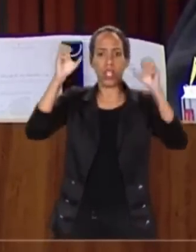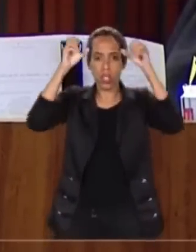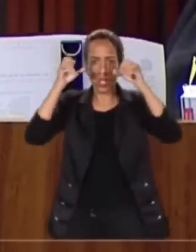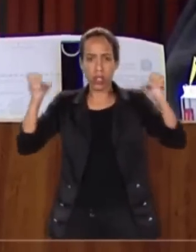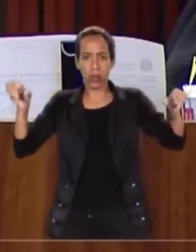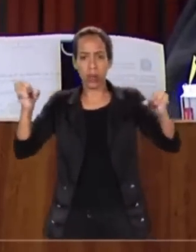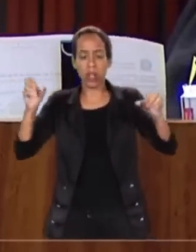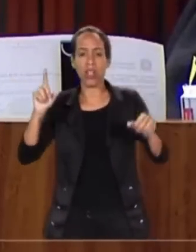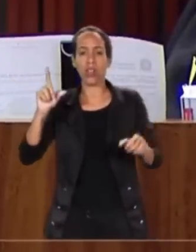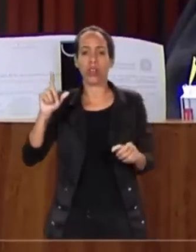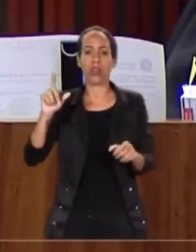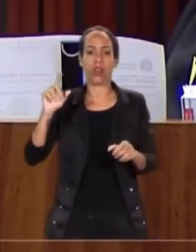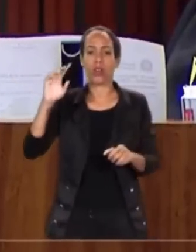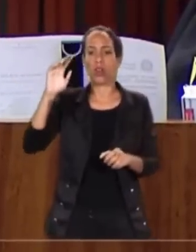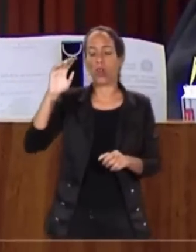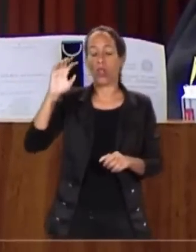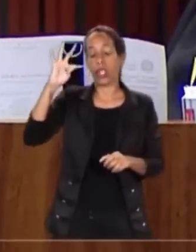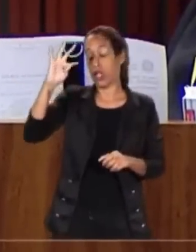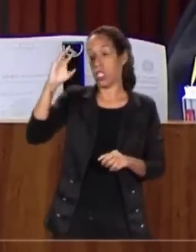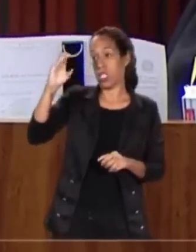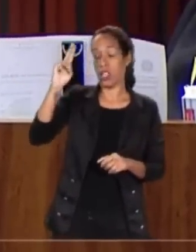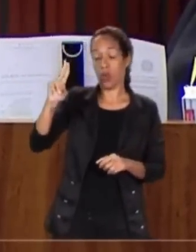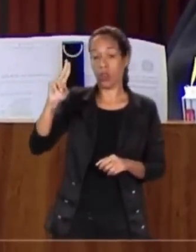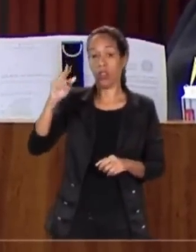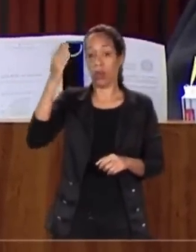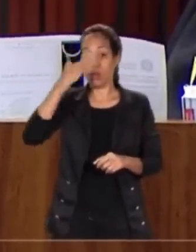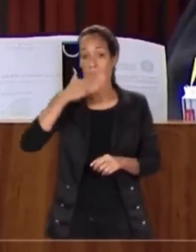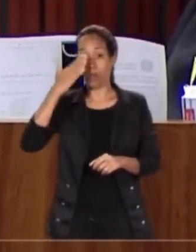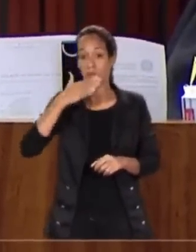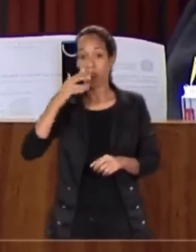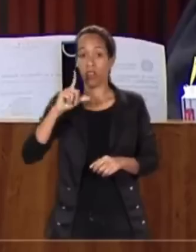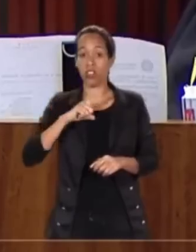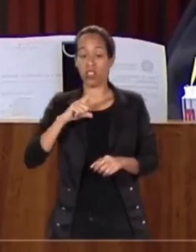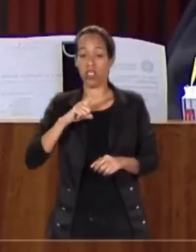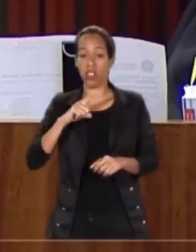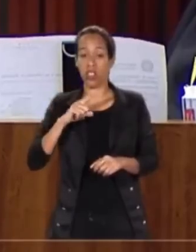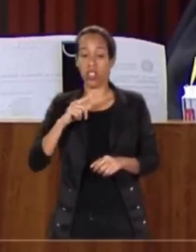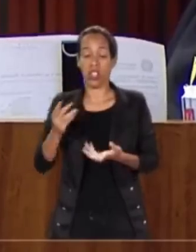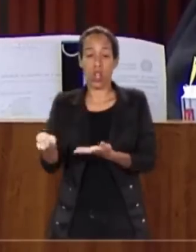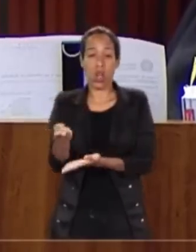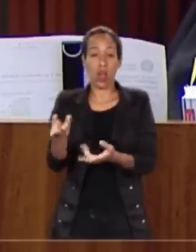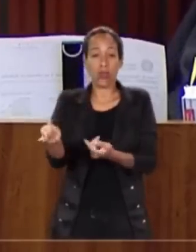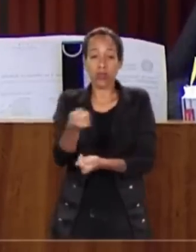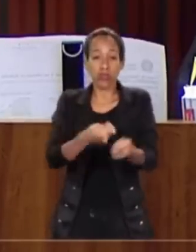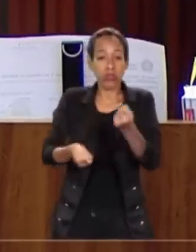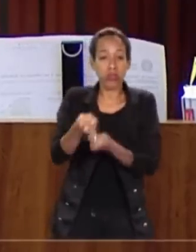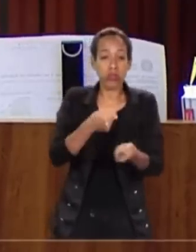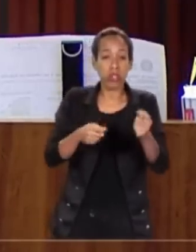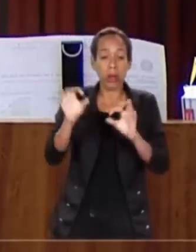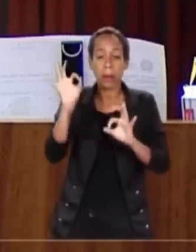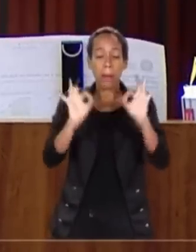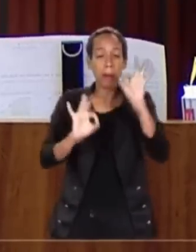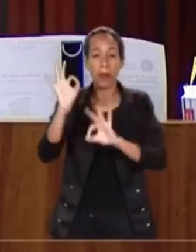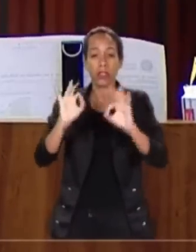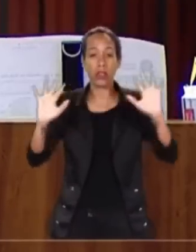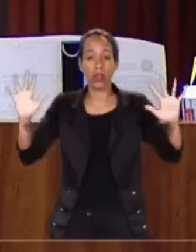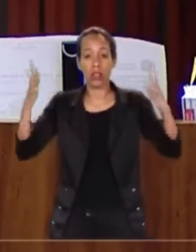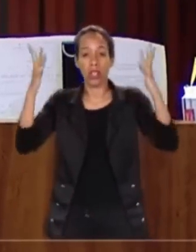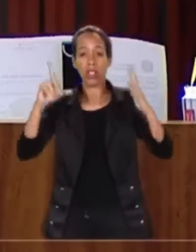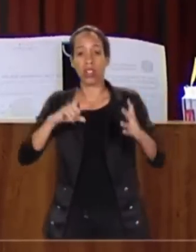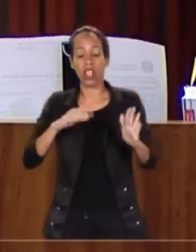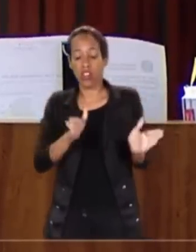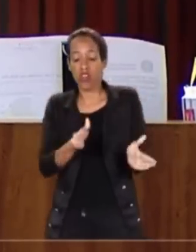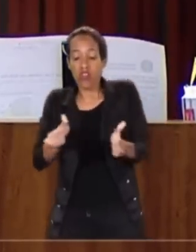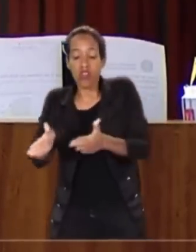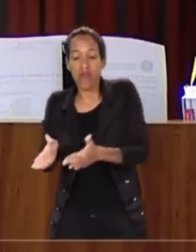de Contas da União consciente o comprovado emprego de bens e recursos públicos na preparação do evento em que se consumou